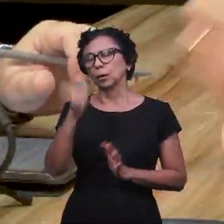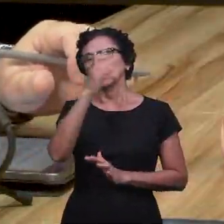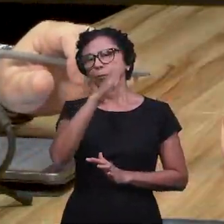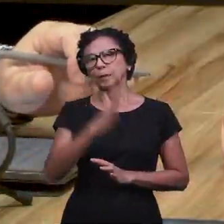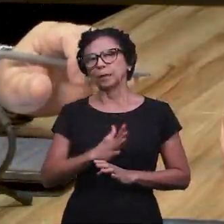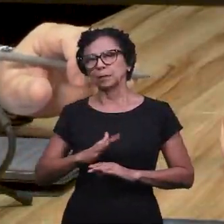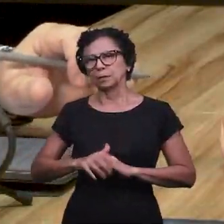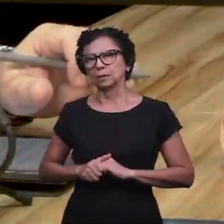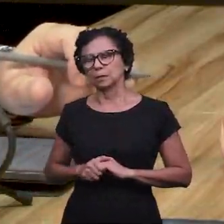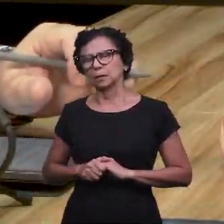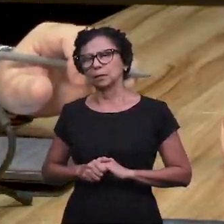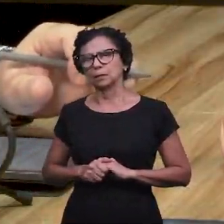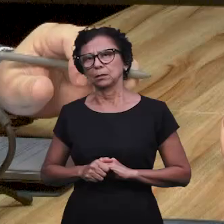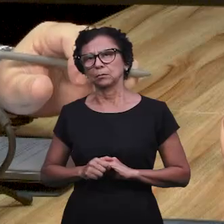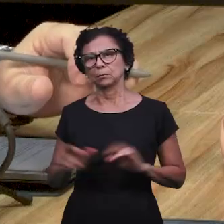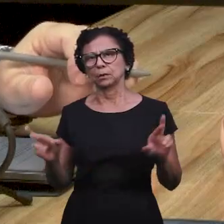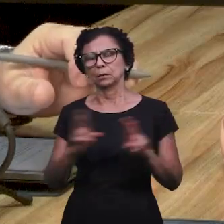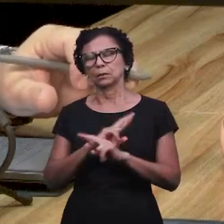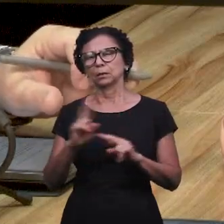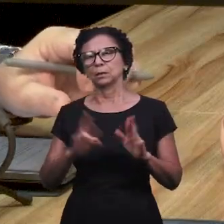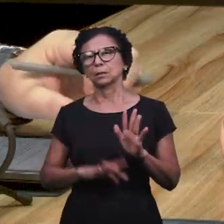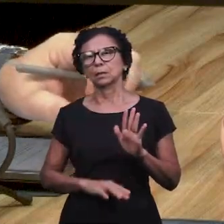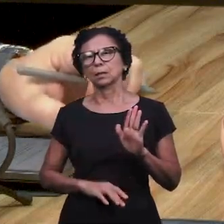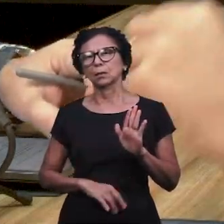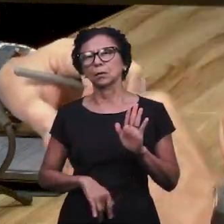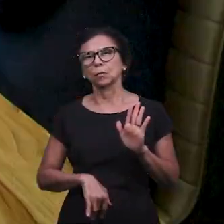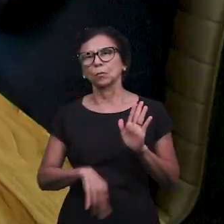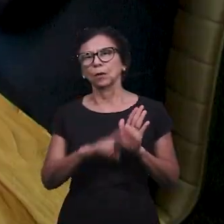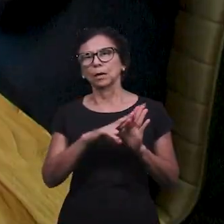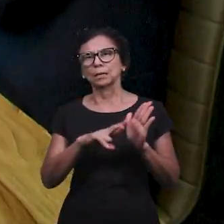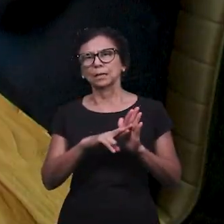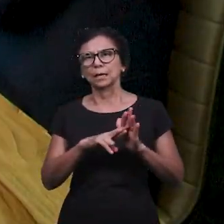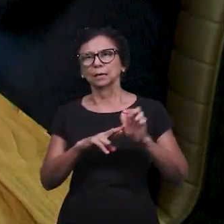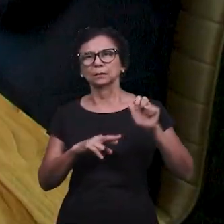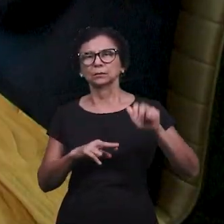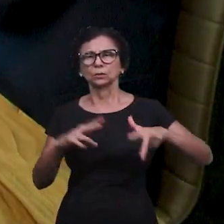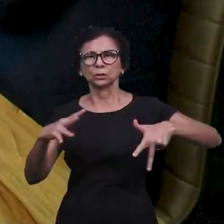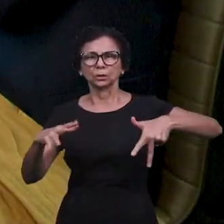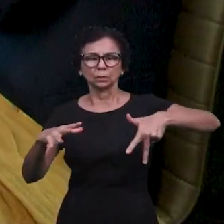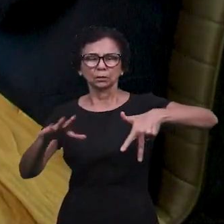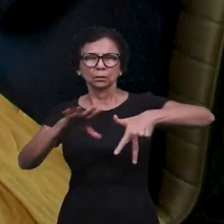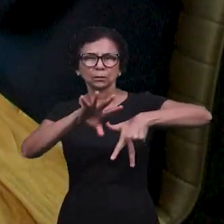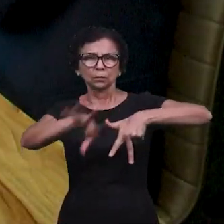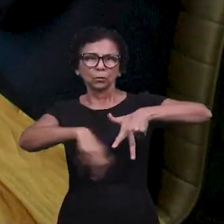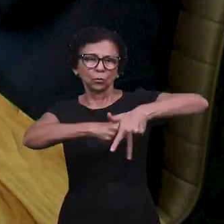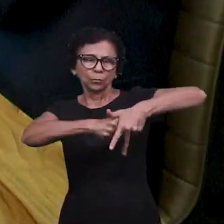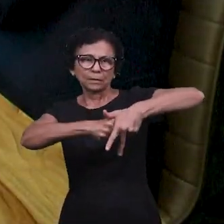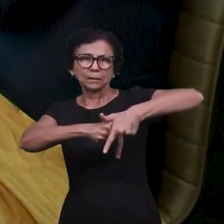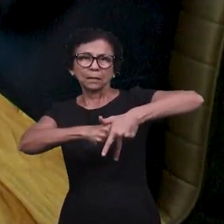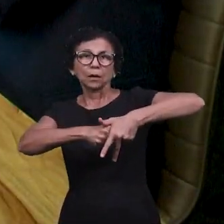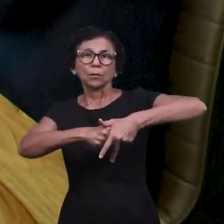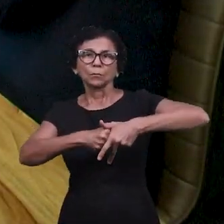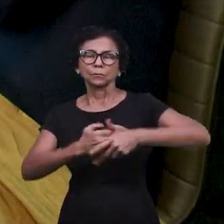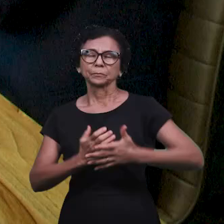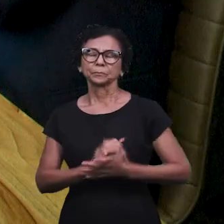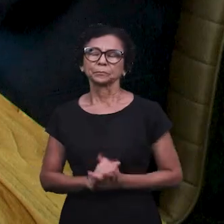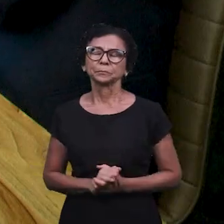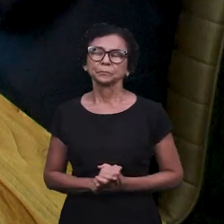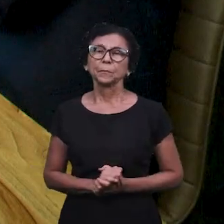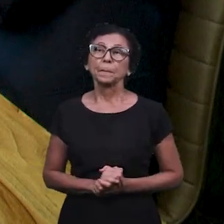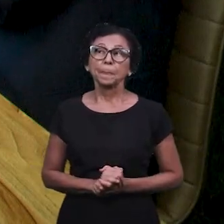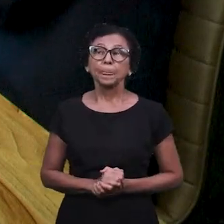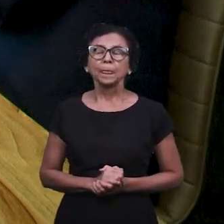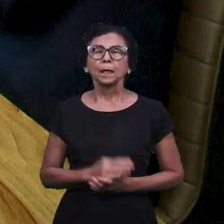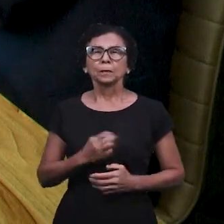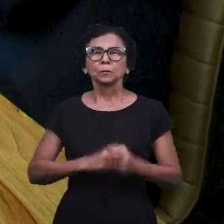normas anticorrupção, às normas de compliance? O Brasil ele avançou em 2013, na época com a